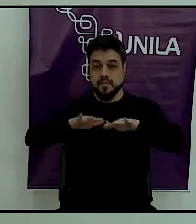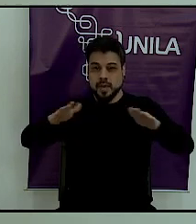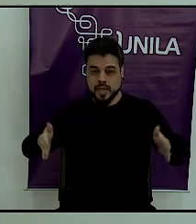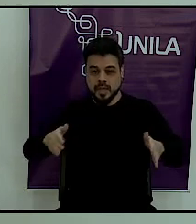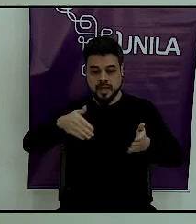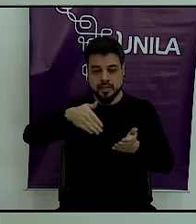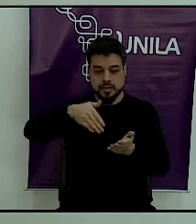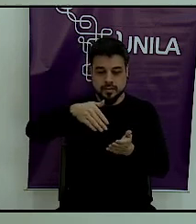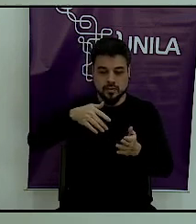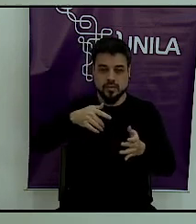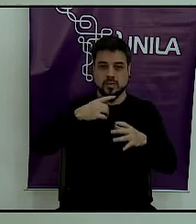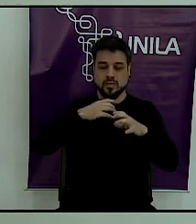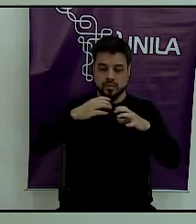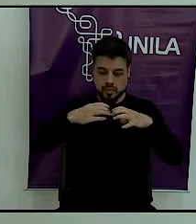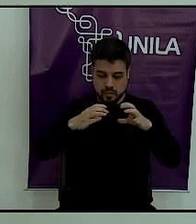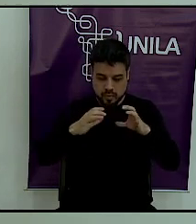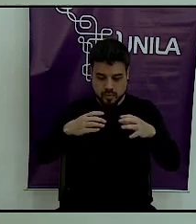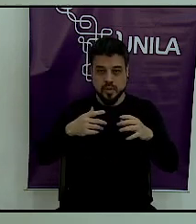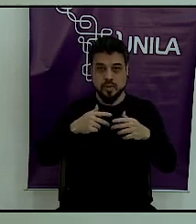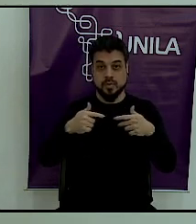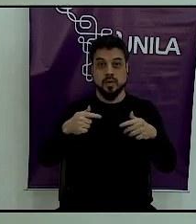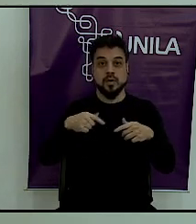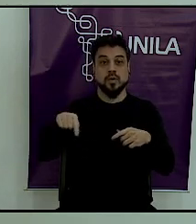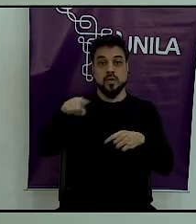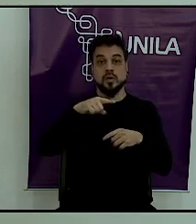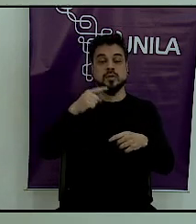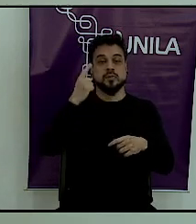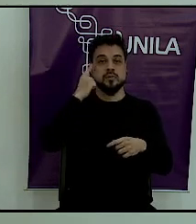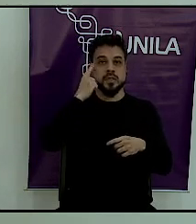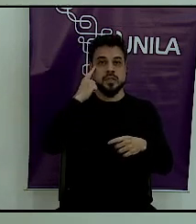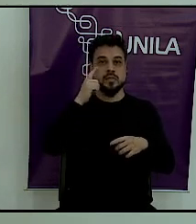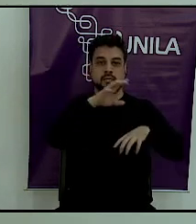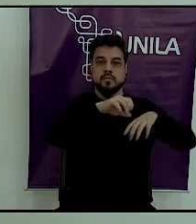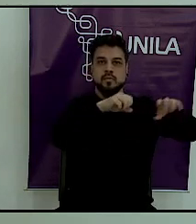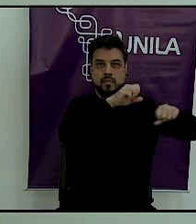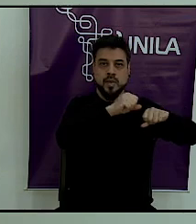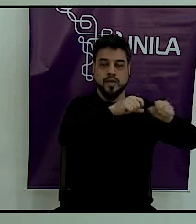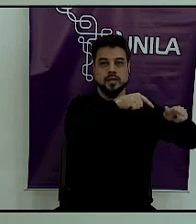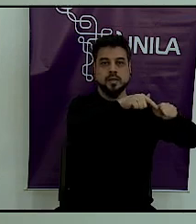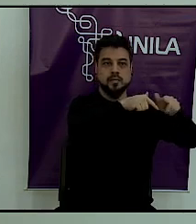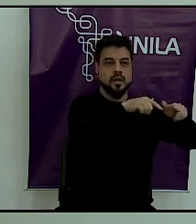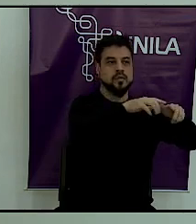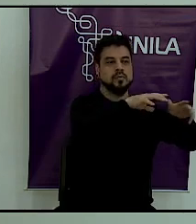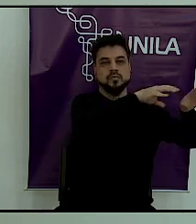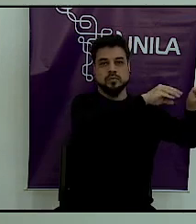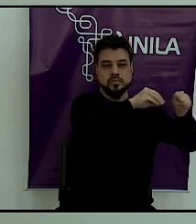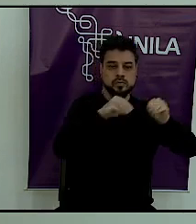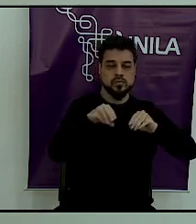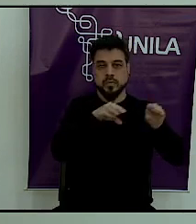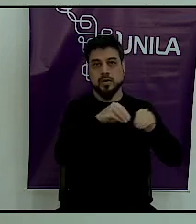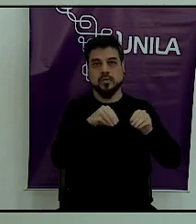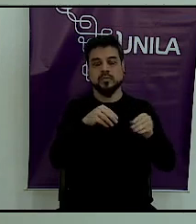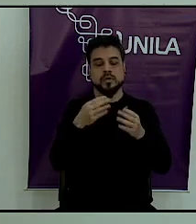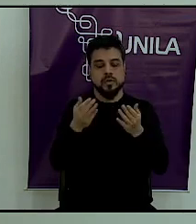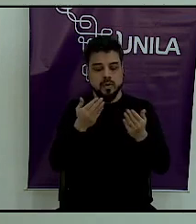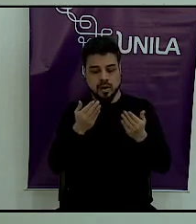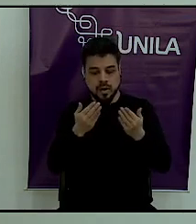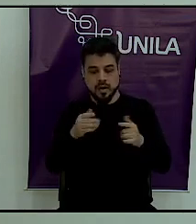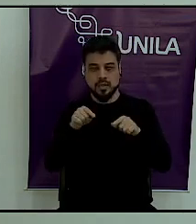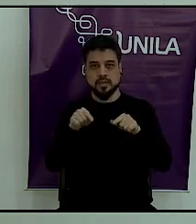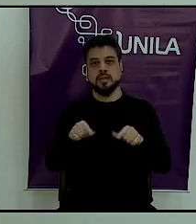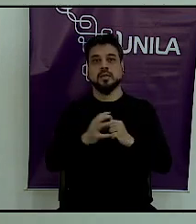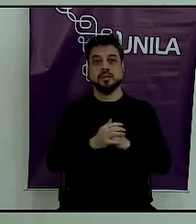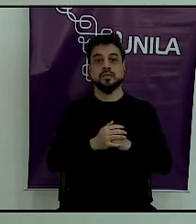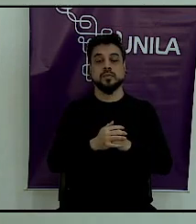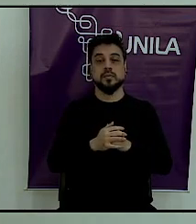análises macroscópicas de rochas que nós coletamos nos trabalhos de campo ou nas atividades da disciplina, né? Então,